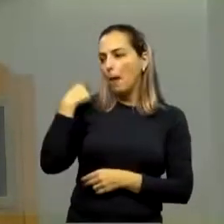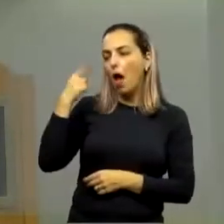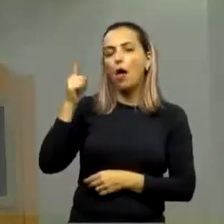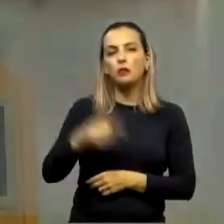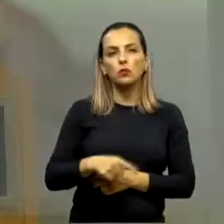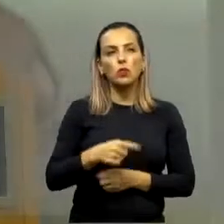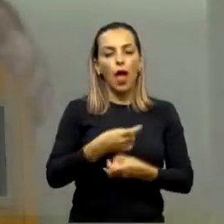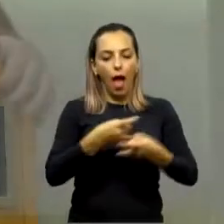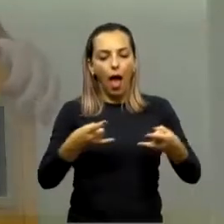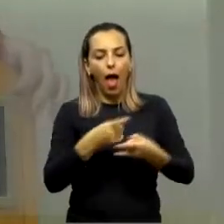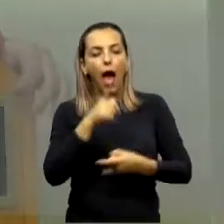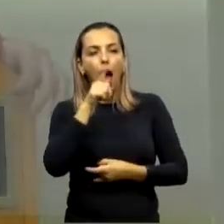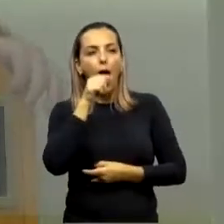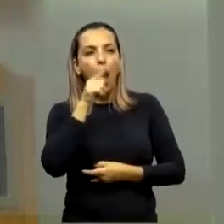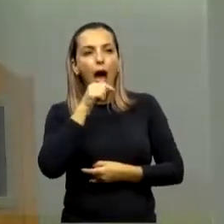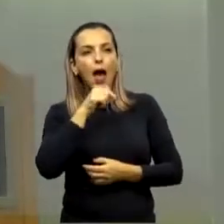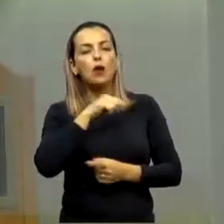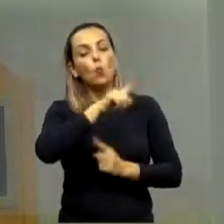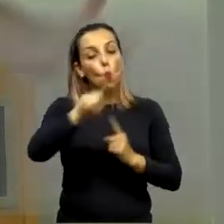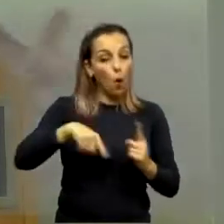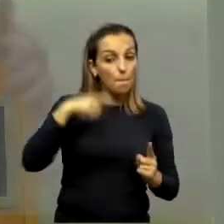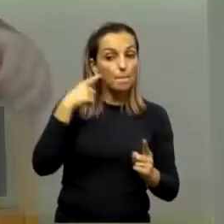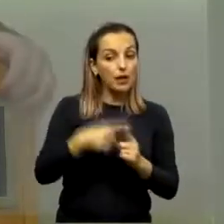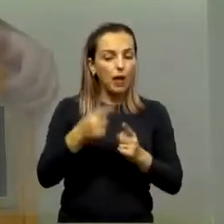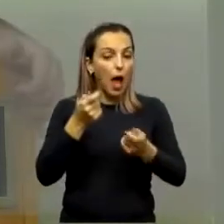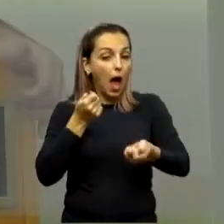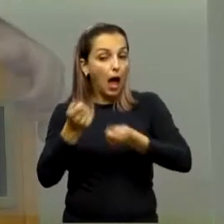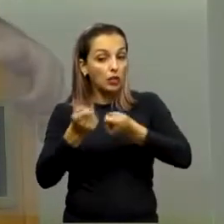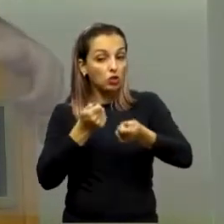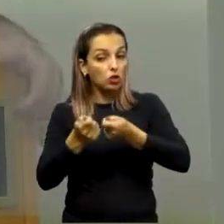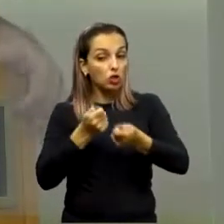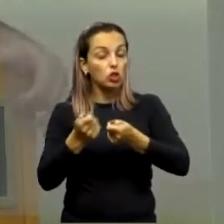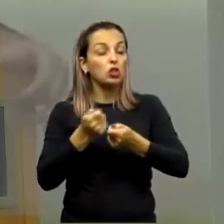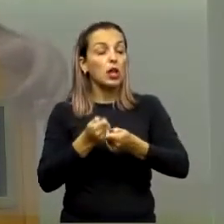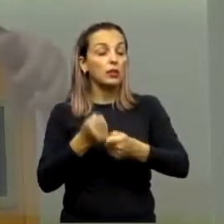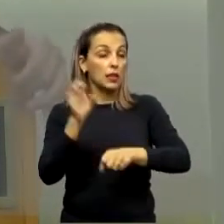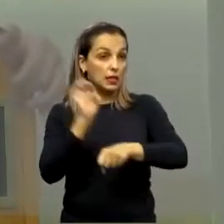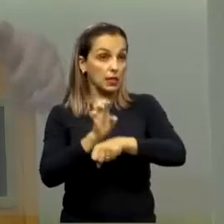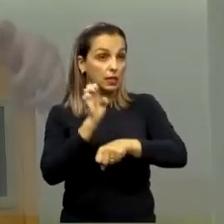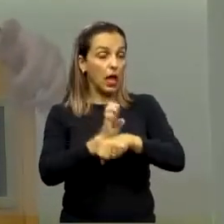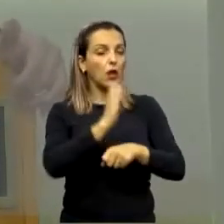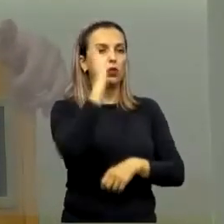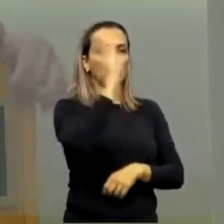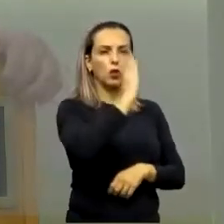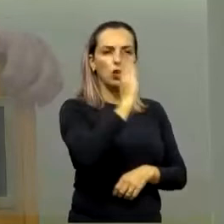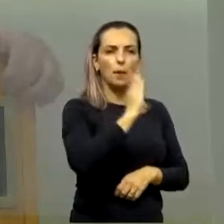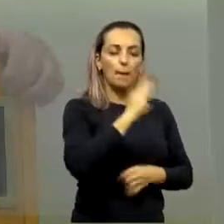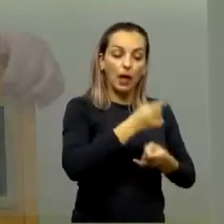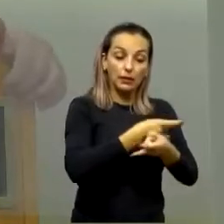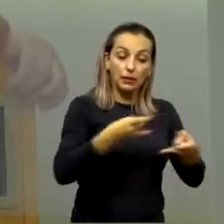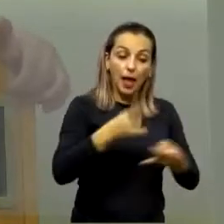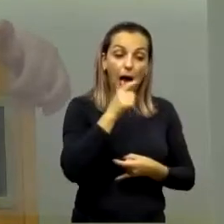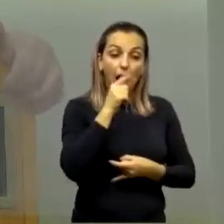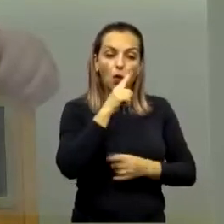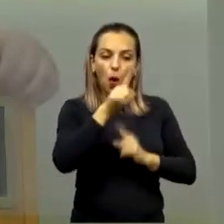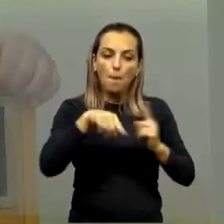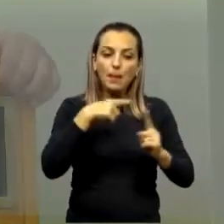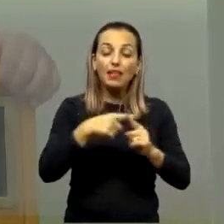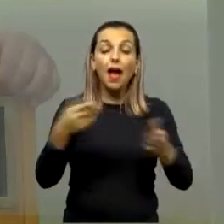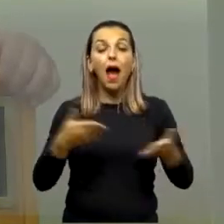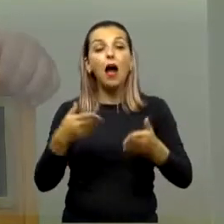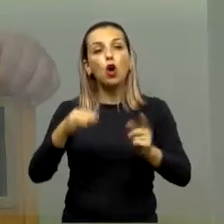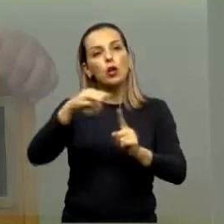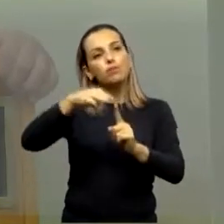aumentar na conta de água né que não foi o dai mas foram as agências estaduais e nacionais comentar a conta de água e agora mais um aumento